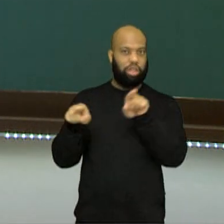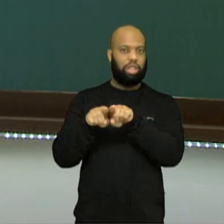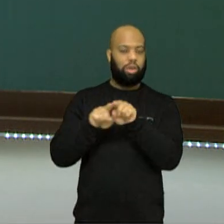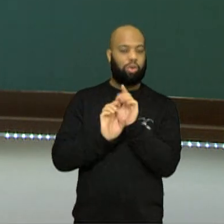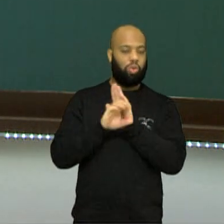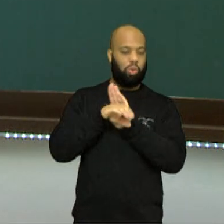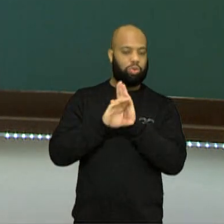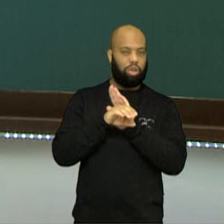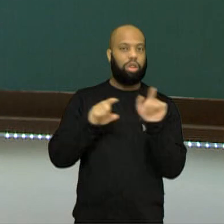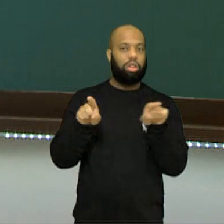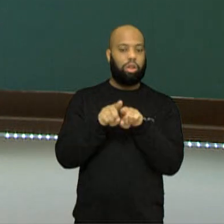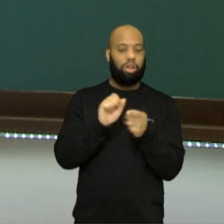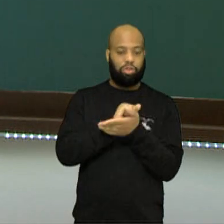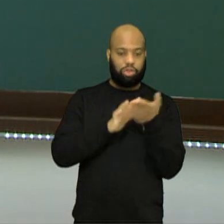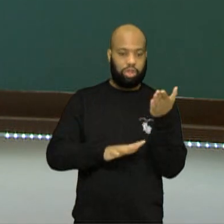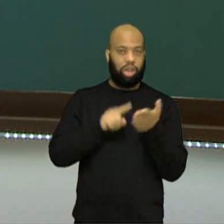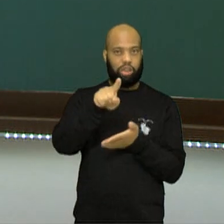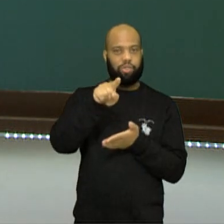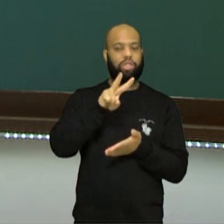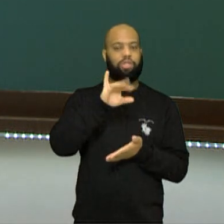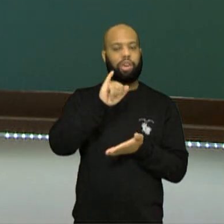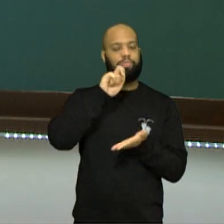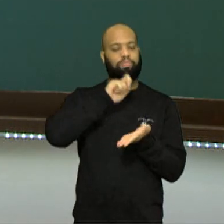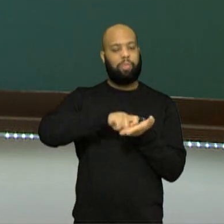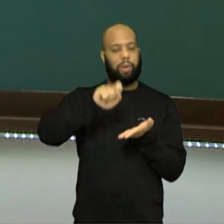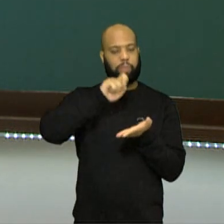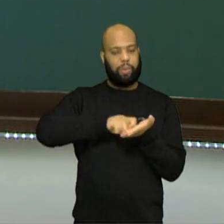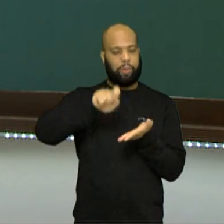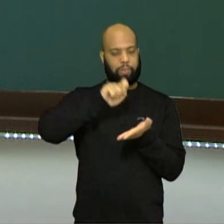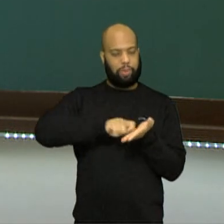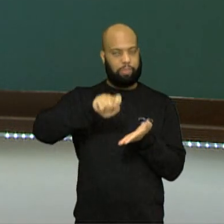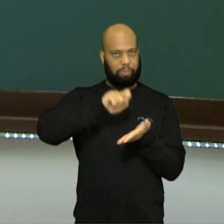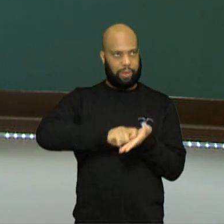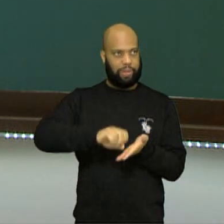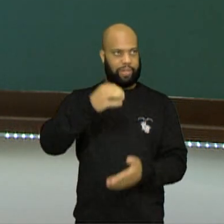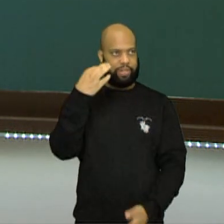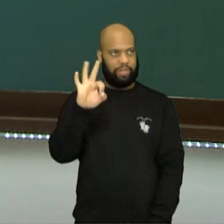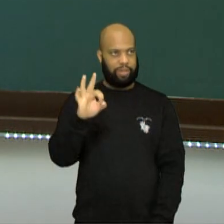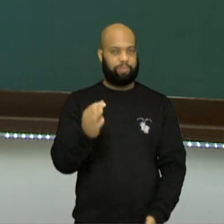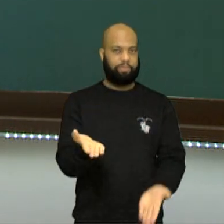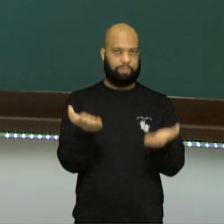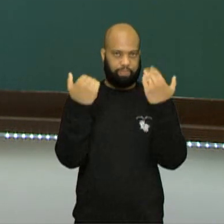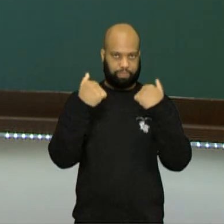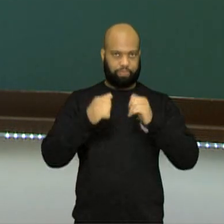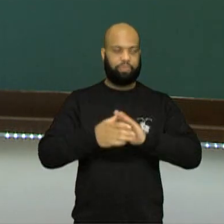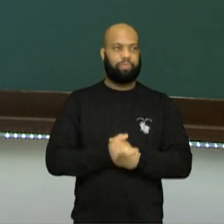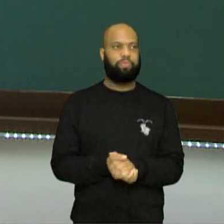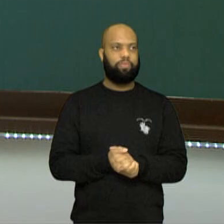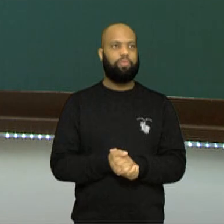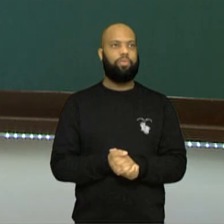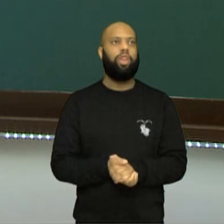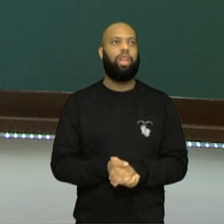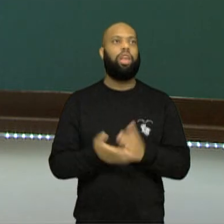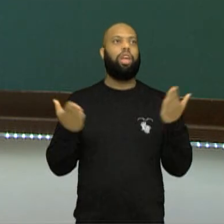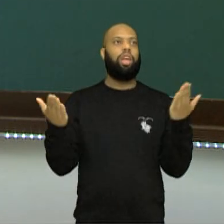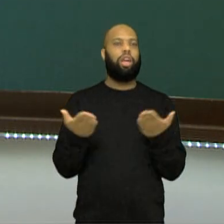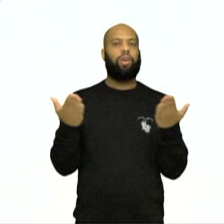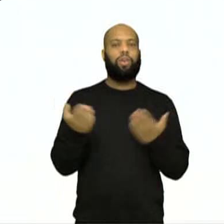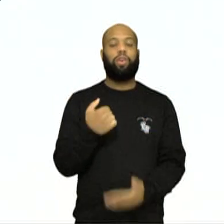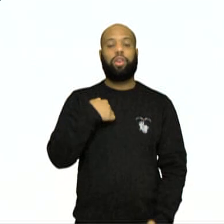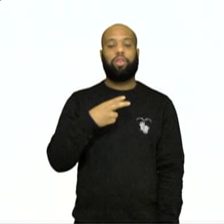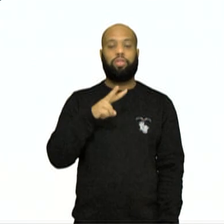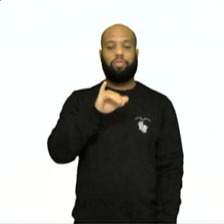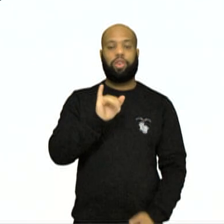as atividades, super importante registrar no seu caderno. Então vamos começar? Então eu apresento para